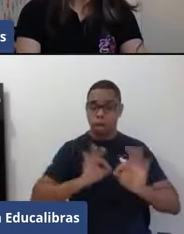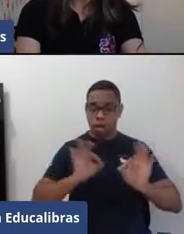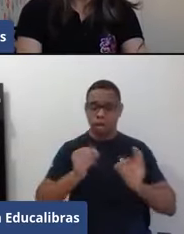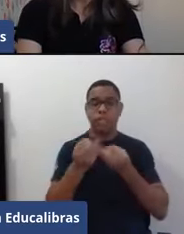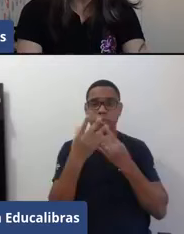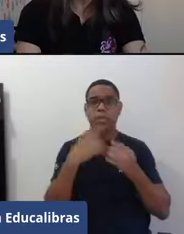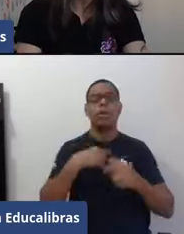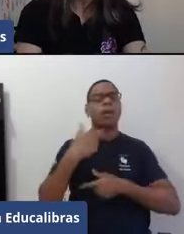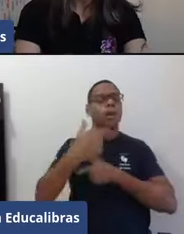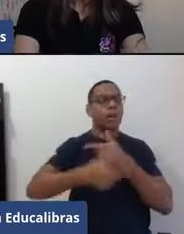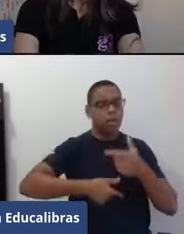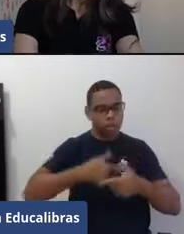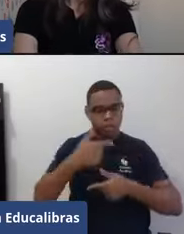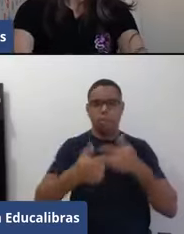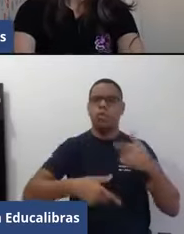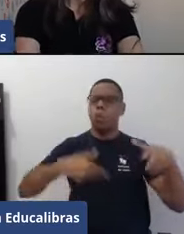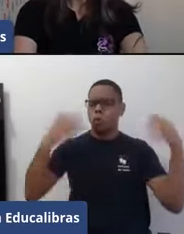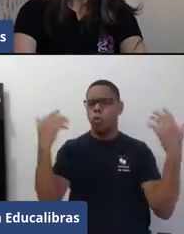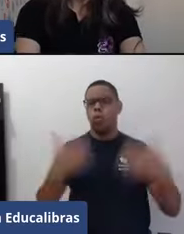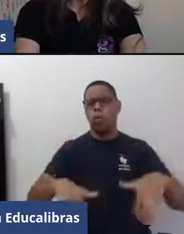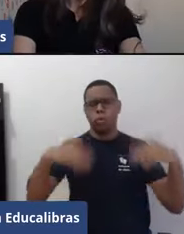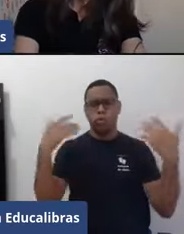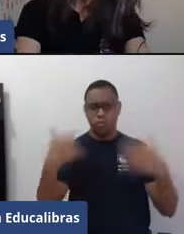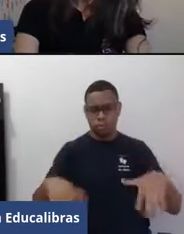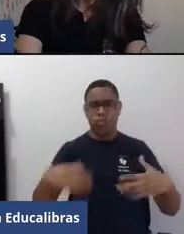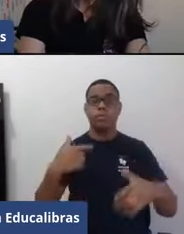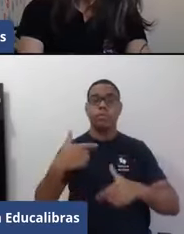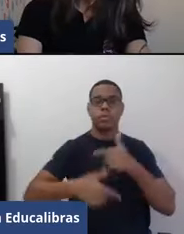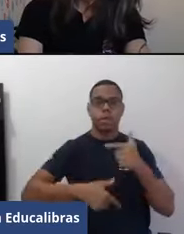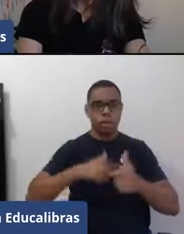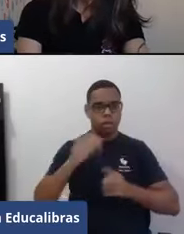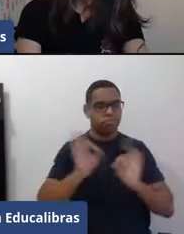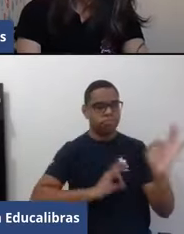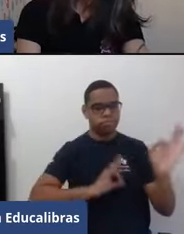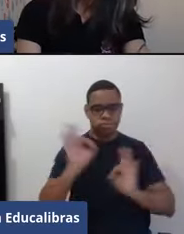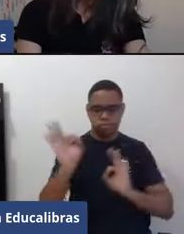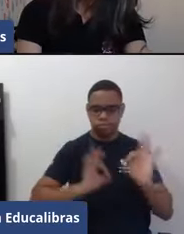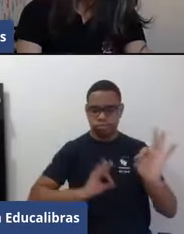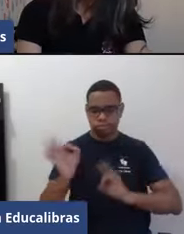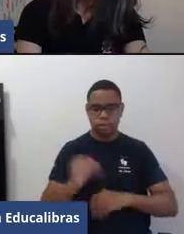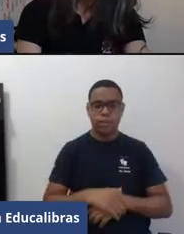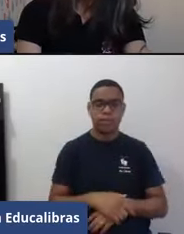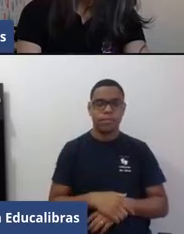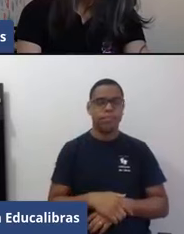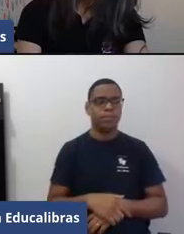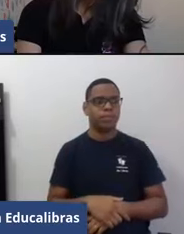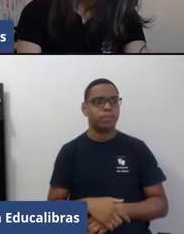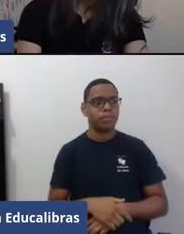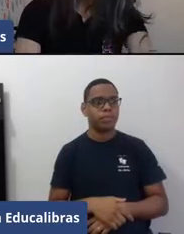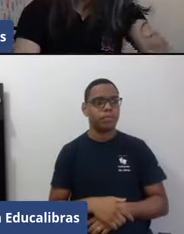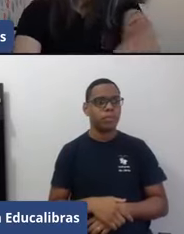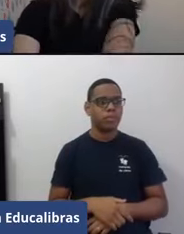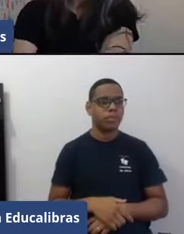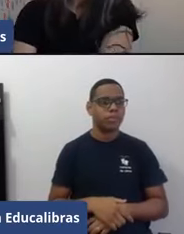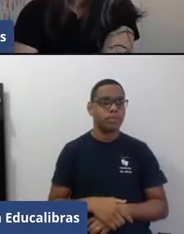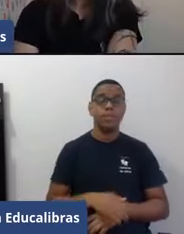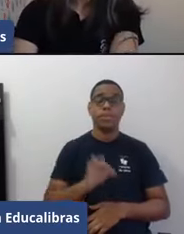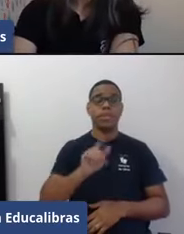Gersolita sabe disso. Dá um trabalho. Eu queria falar um pouquinho sobre isso. Gersolita, nessa linha,